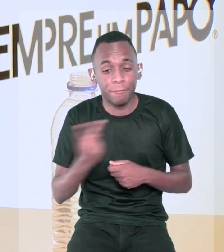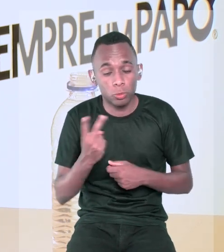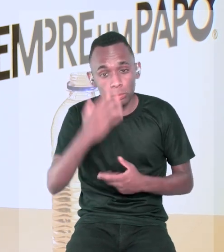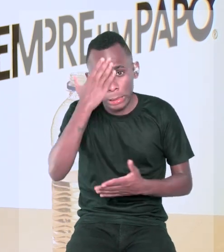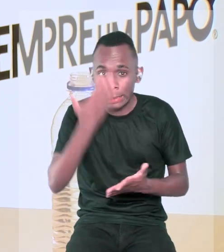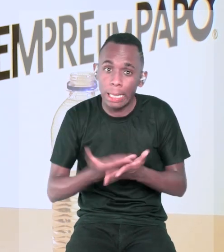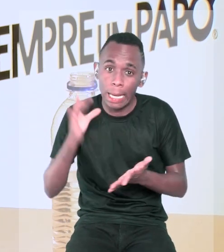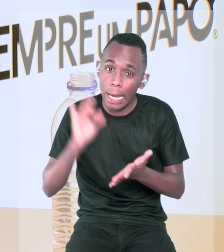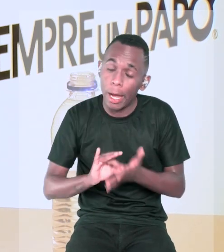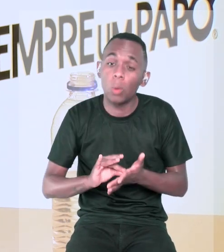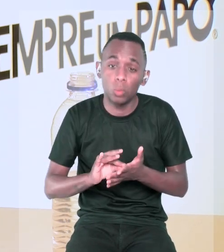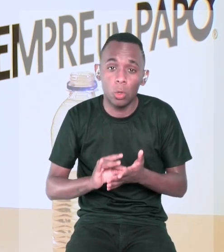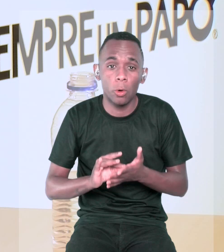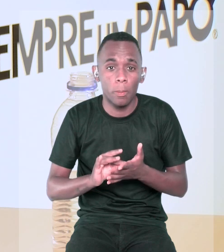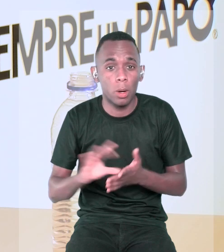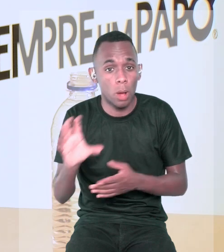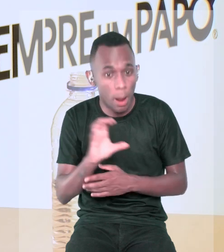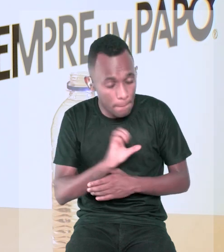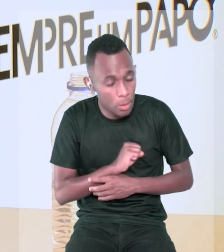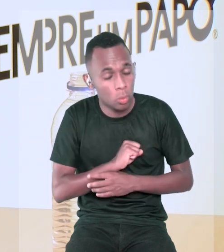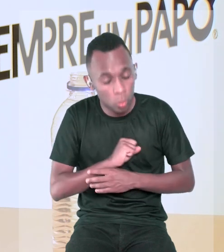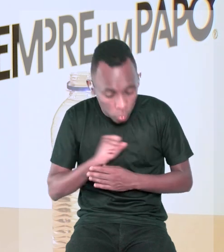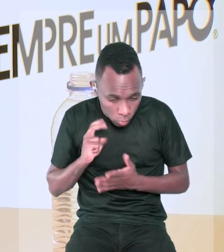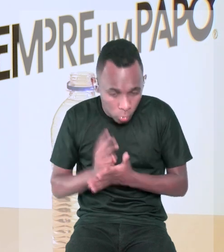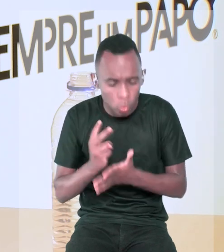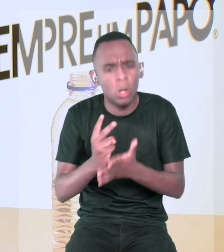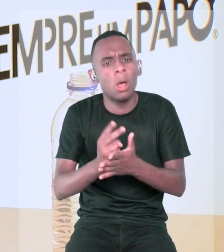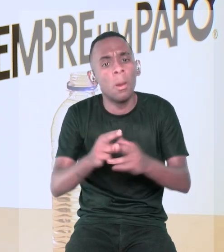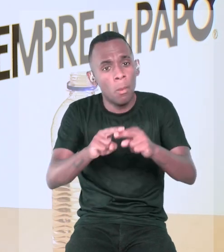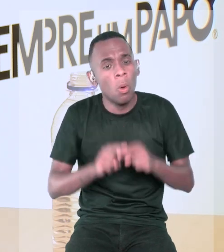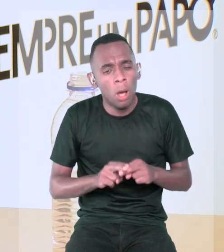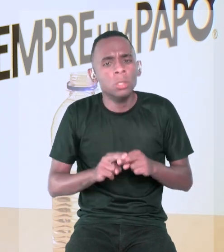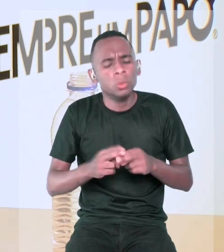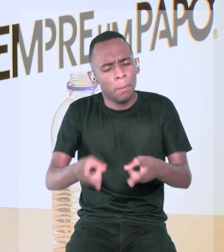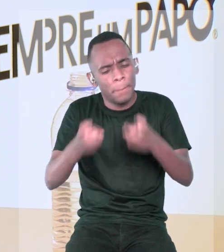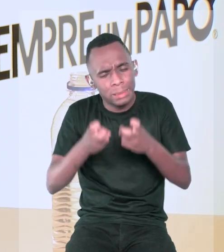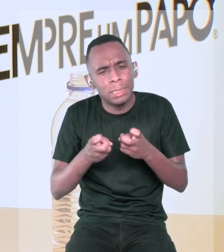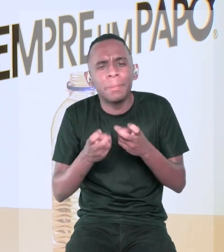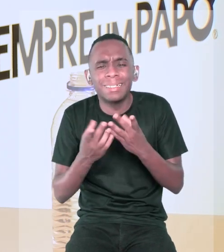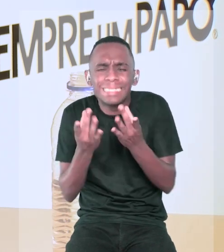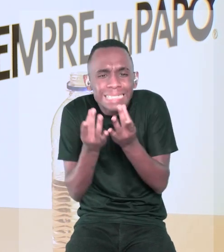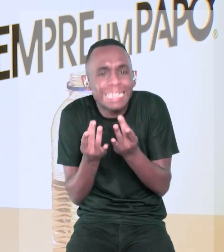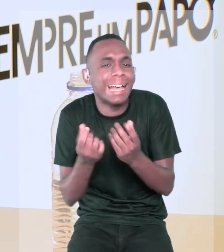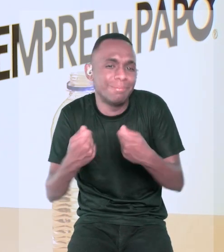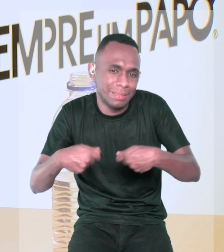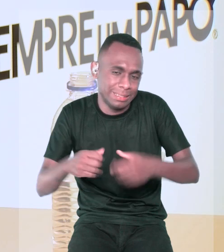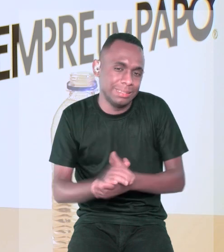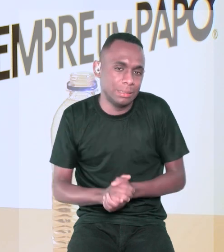eles confiassem um no outro para sustentar seu amor, graças ao reconhecimento dessa